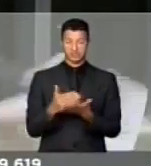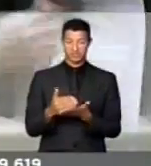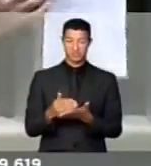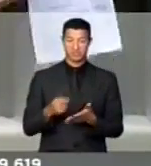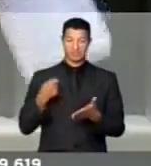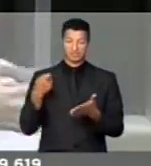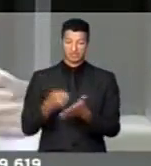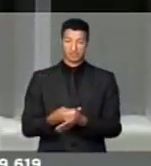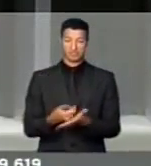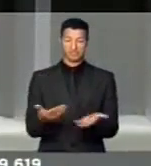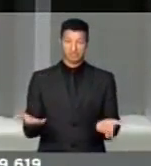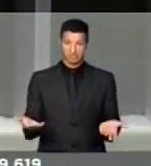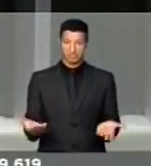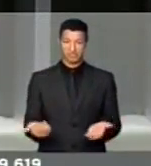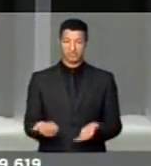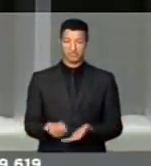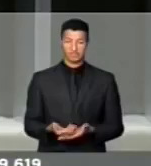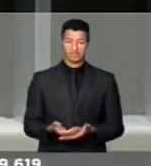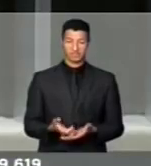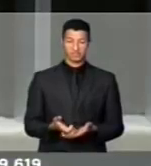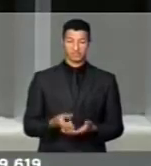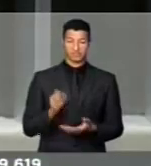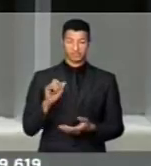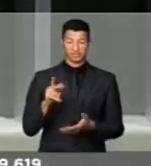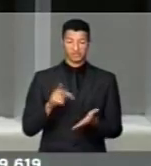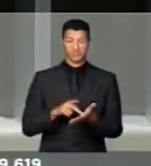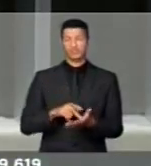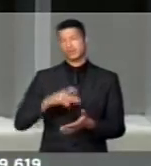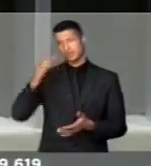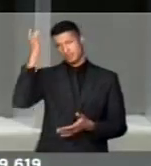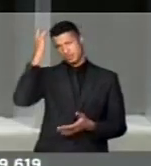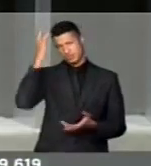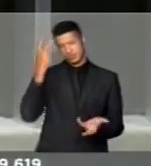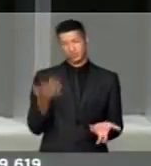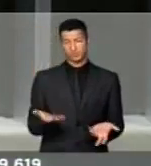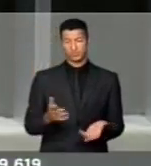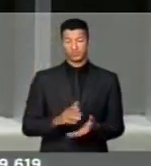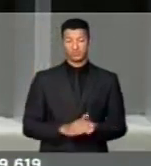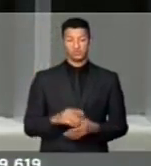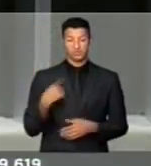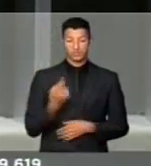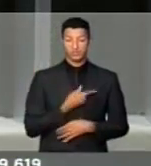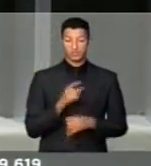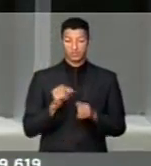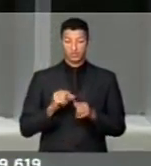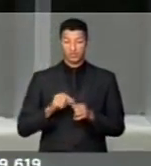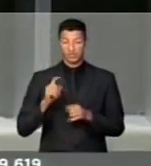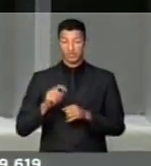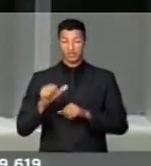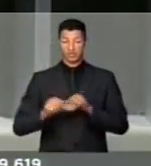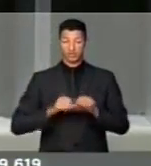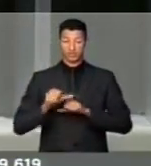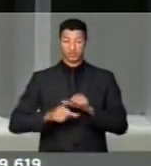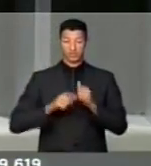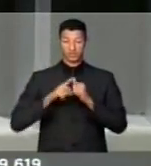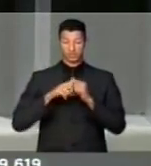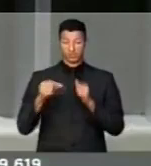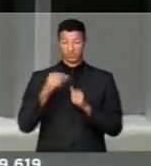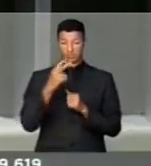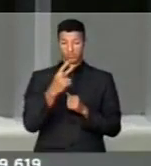ser pagar. Isso é um verdadeiro absurdo. A gente fazer aqui uma alteração do